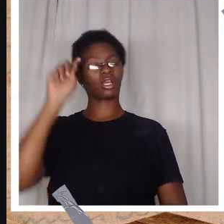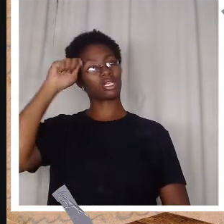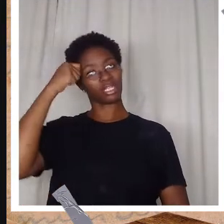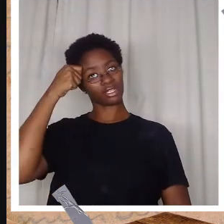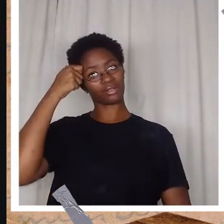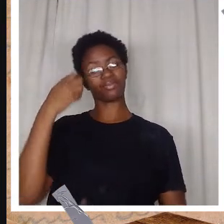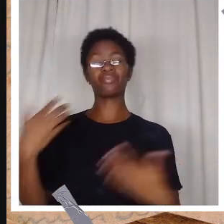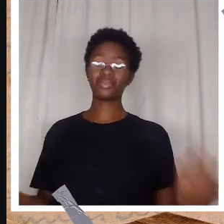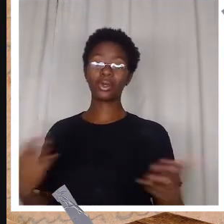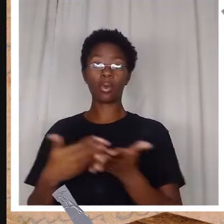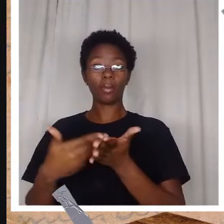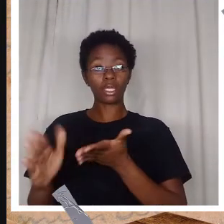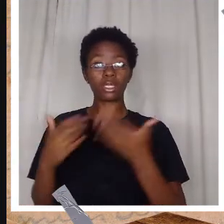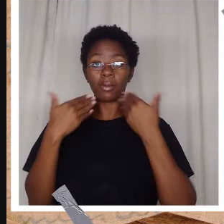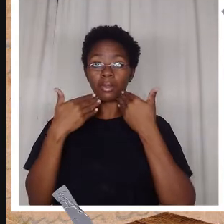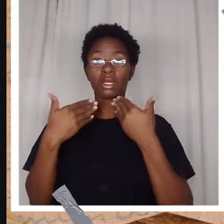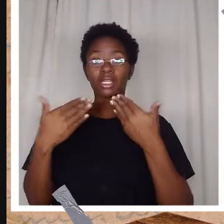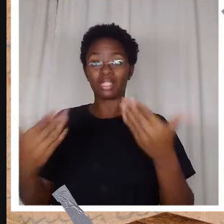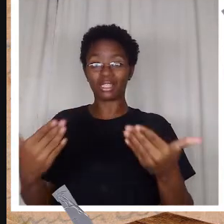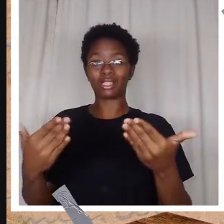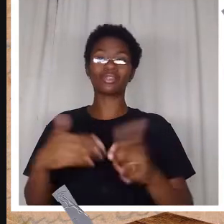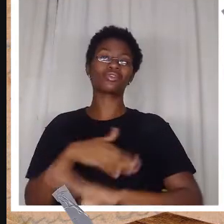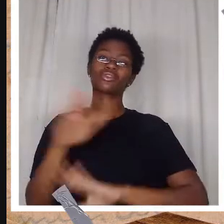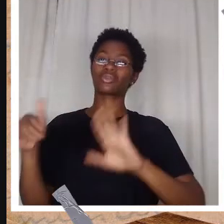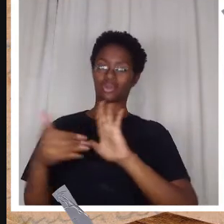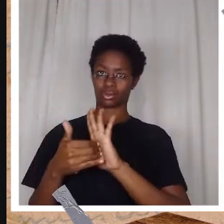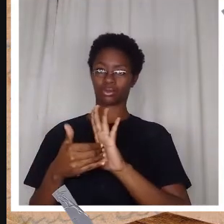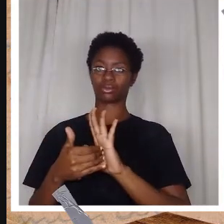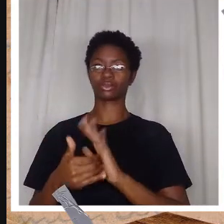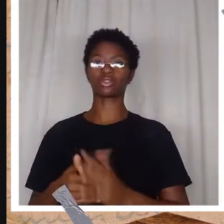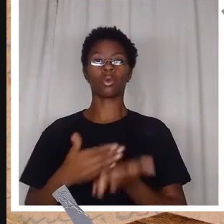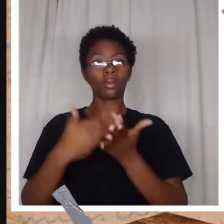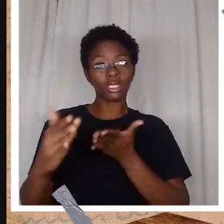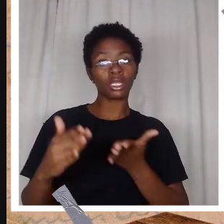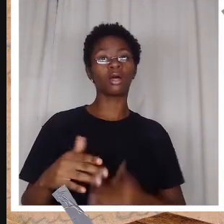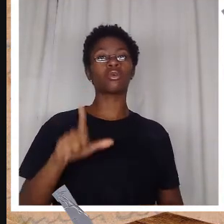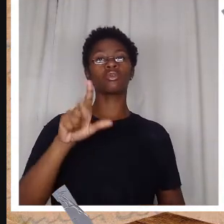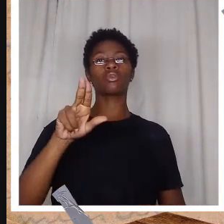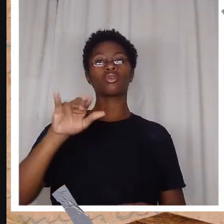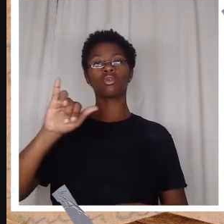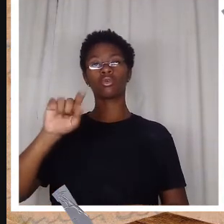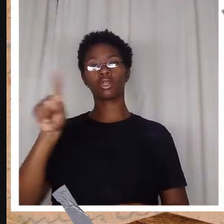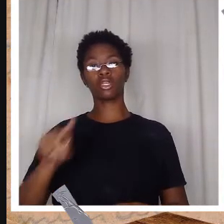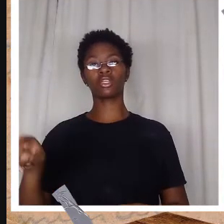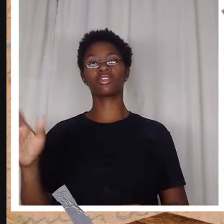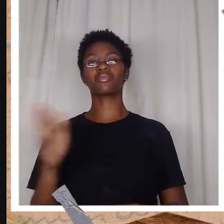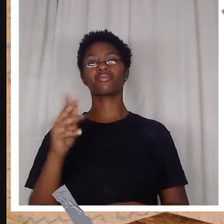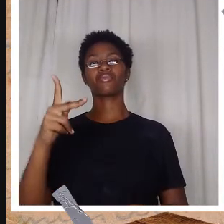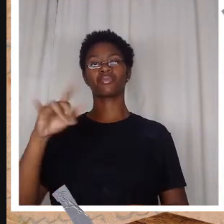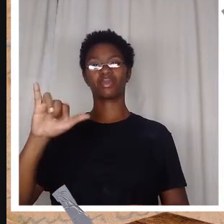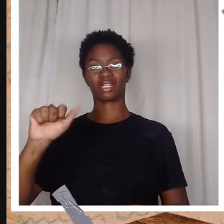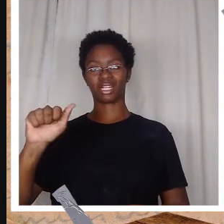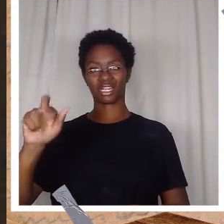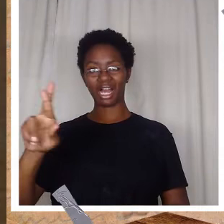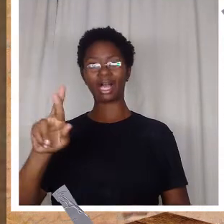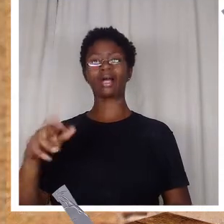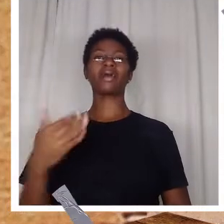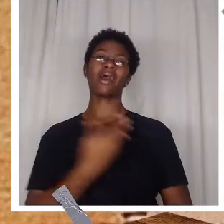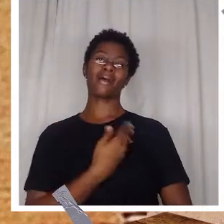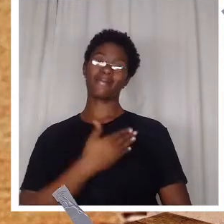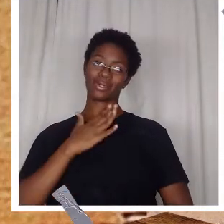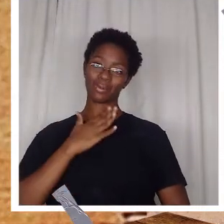de todos eles. Vou começar com o Luiz Antônio Pilar, esse querido amigo, cineasta,